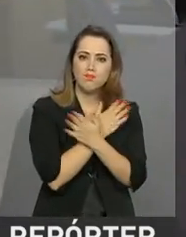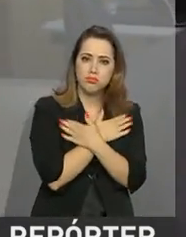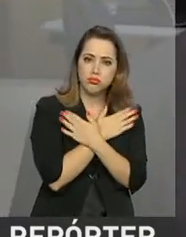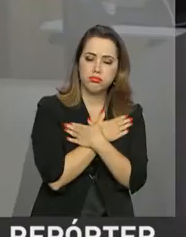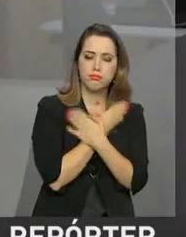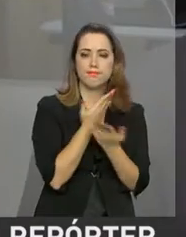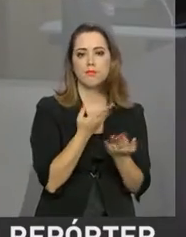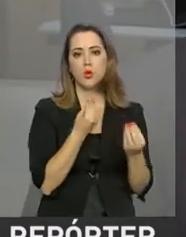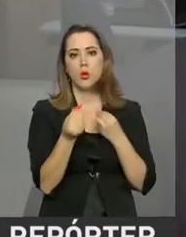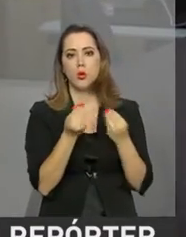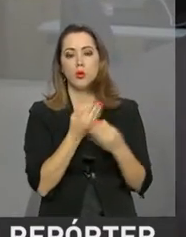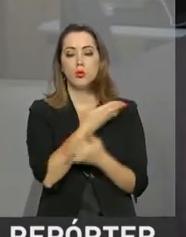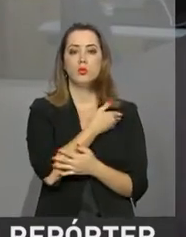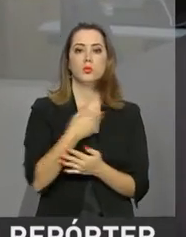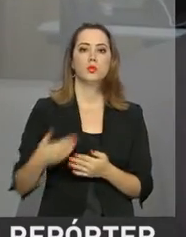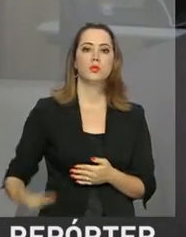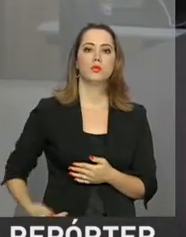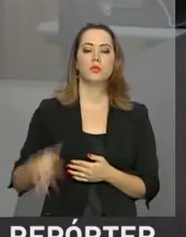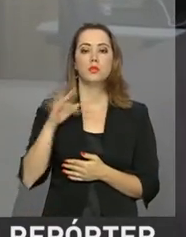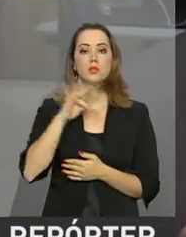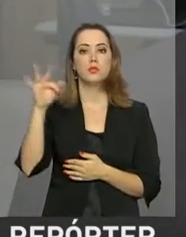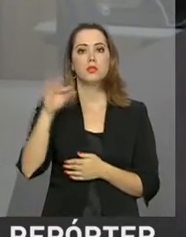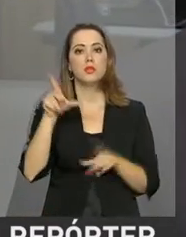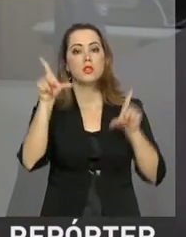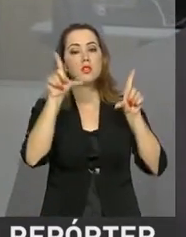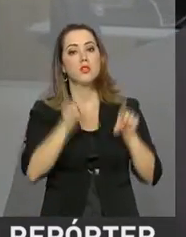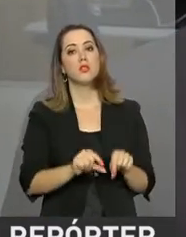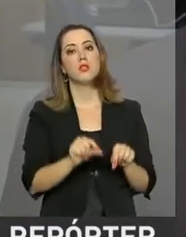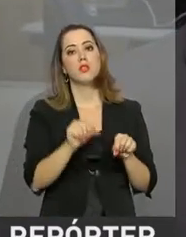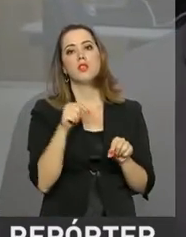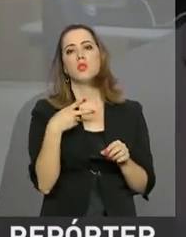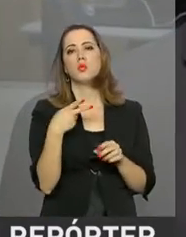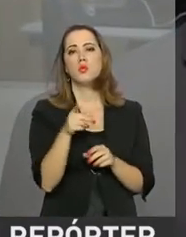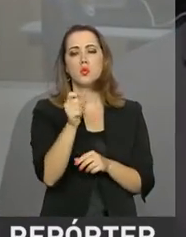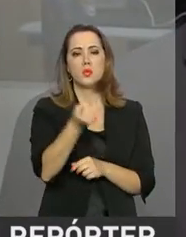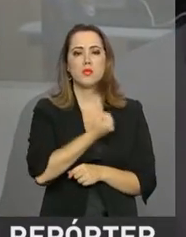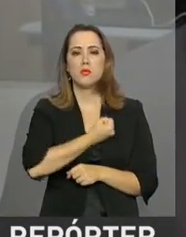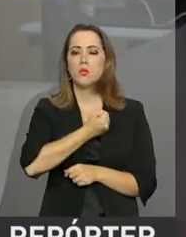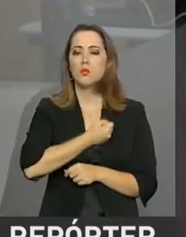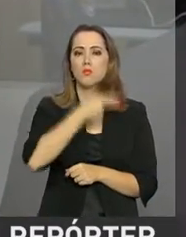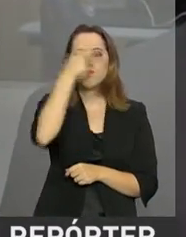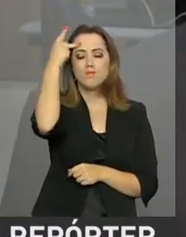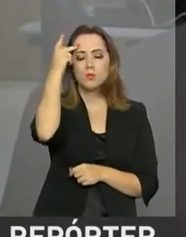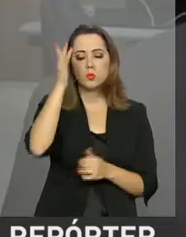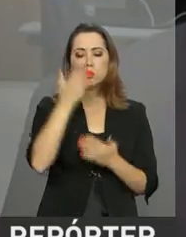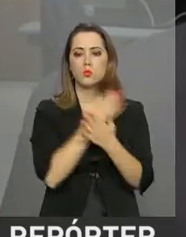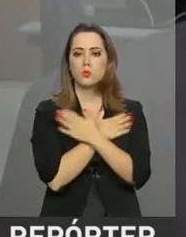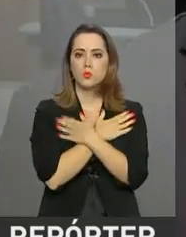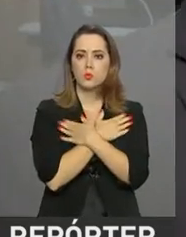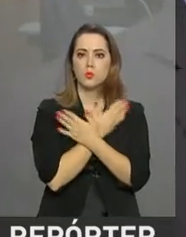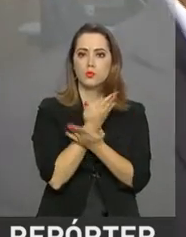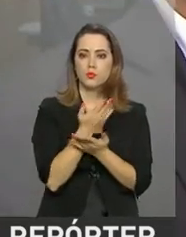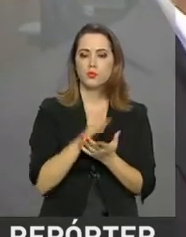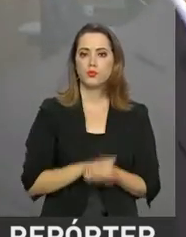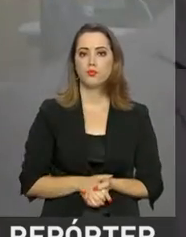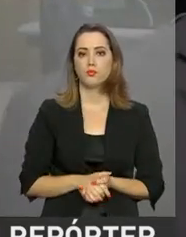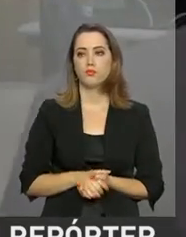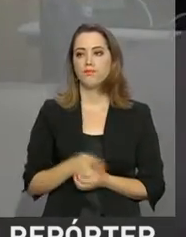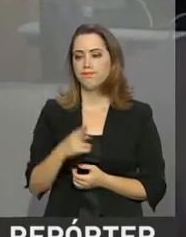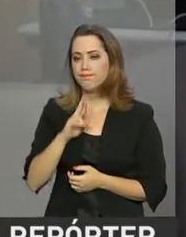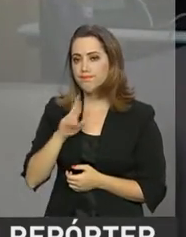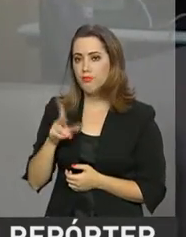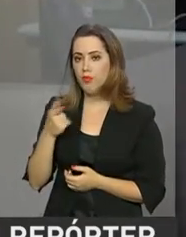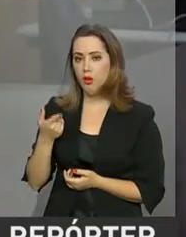governo federal está trabalhando com essa ideia ou seja reduzir o número de desempregados na nossa sociedade vejo o brasil ele foi